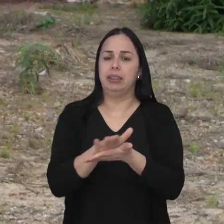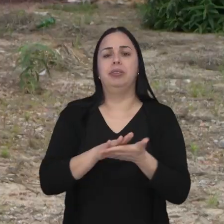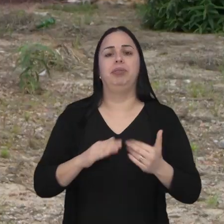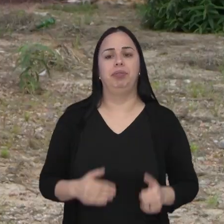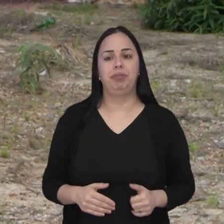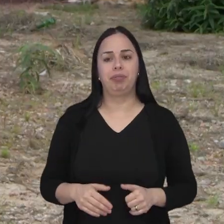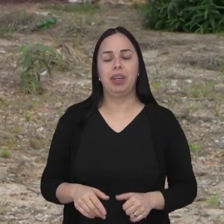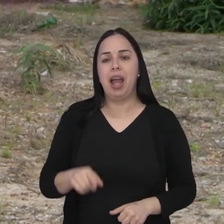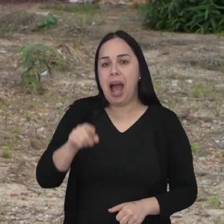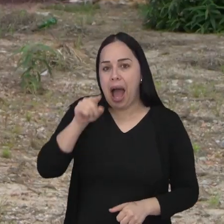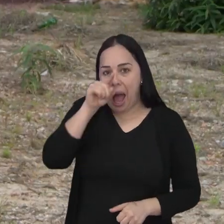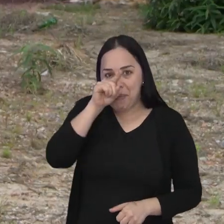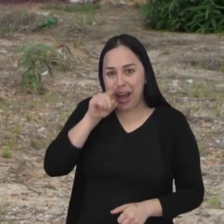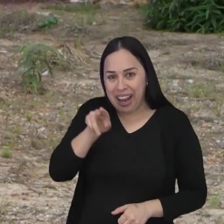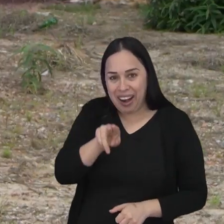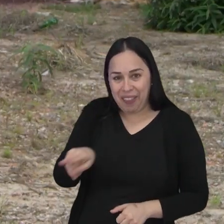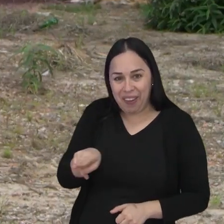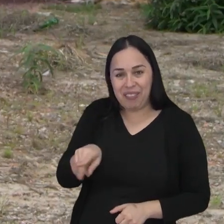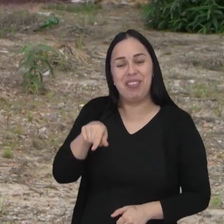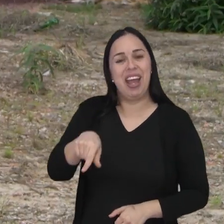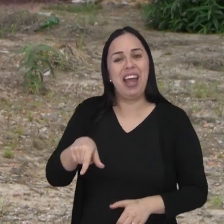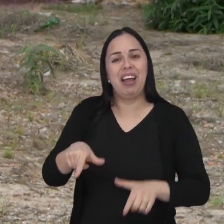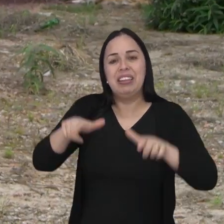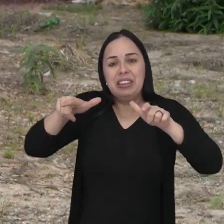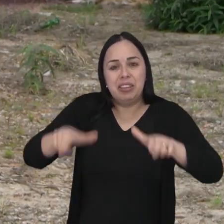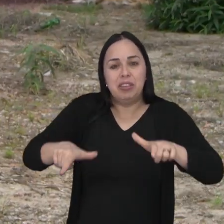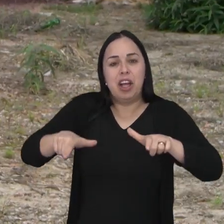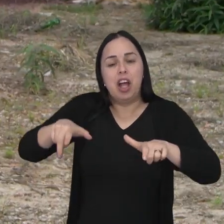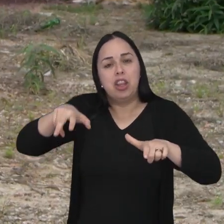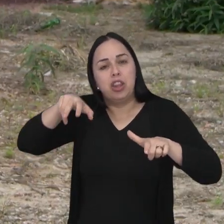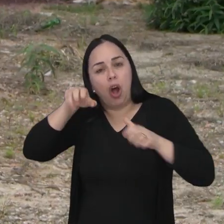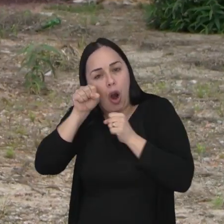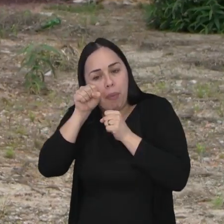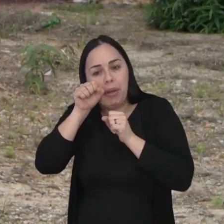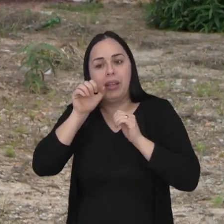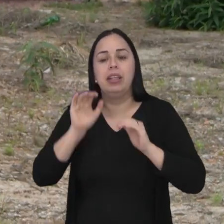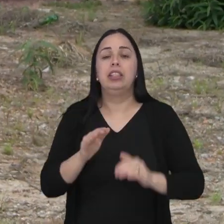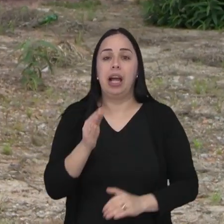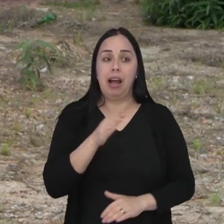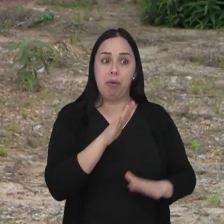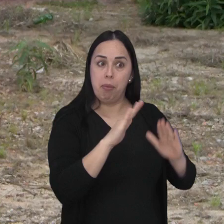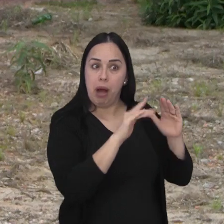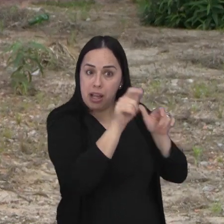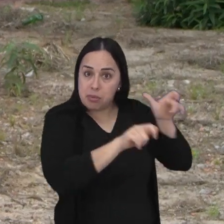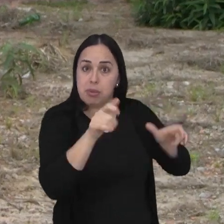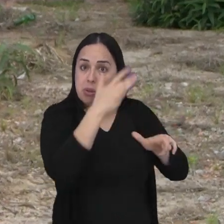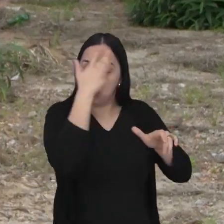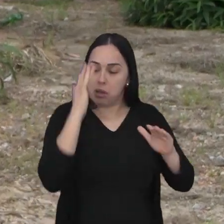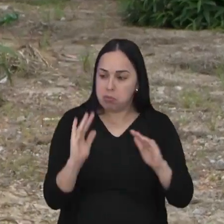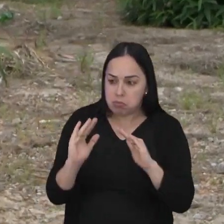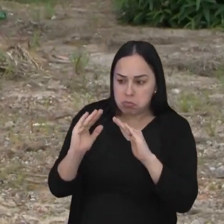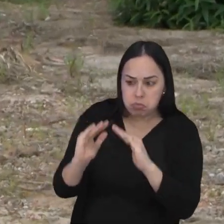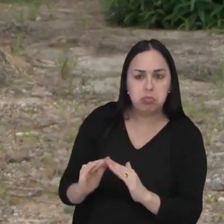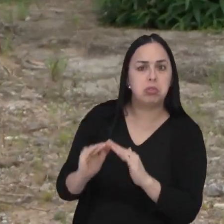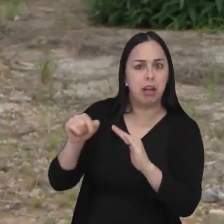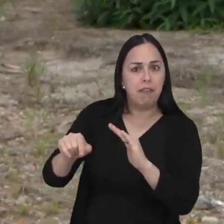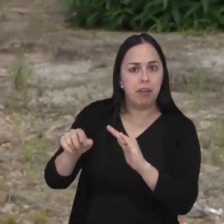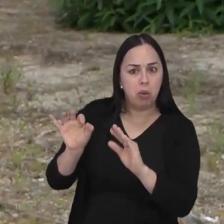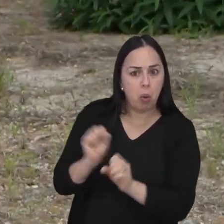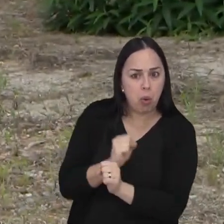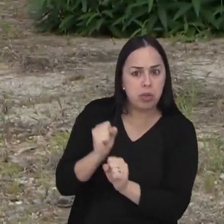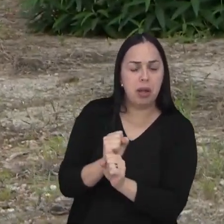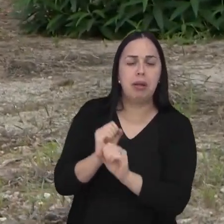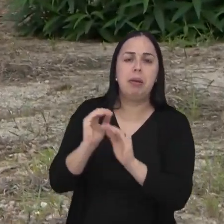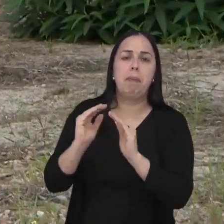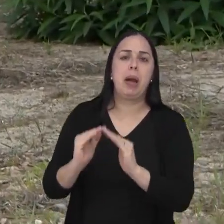tratos. A Amarela costuma ficar bastante nesse terreno. A vizinhança até chegou a colocar uma casinha de cachorro bem ali onde ela